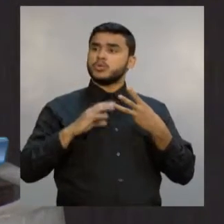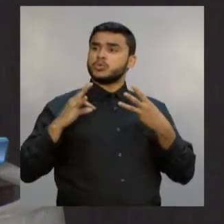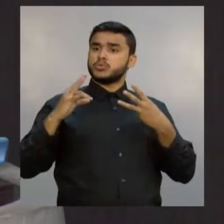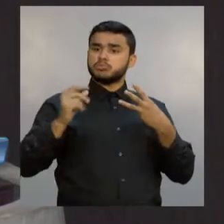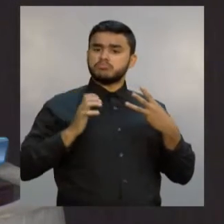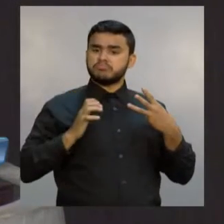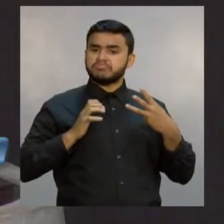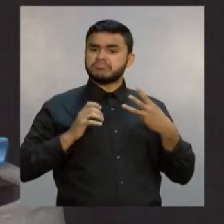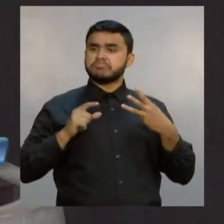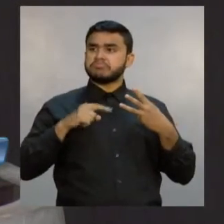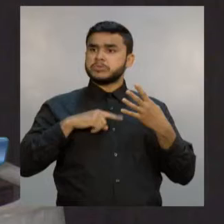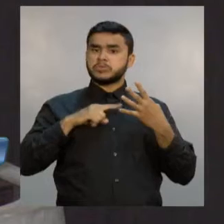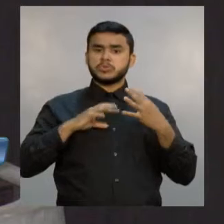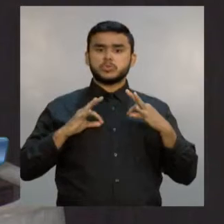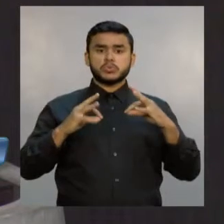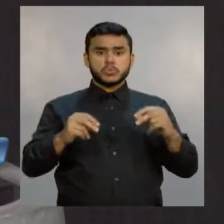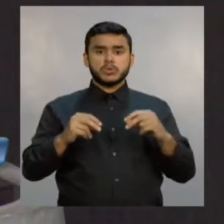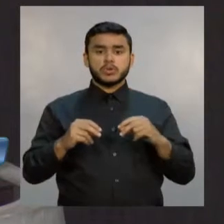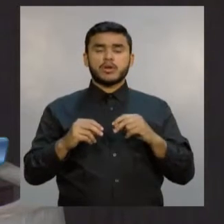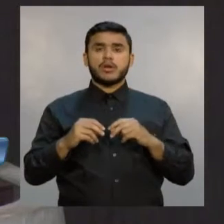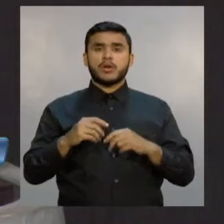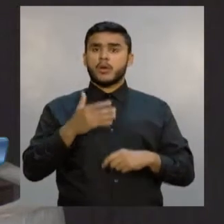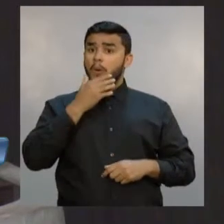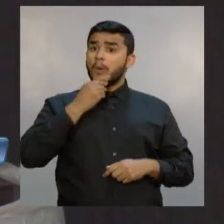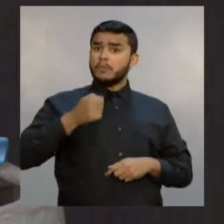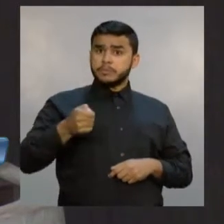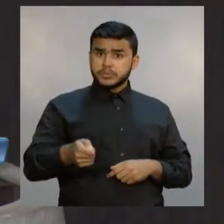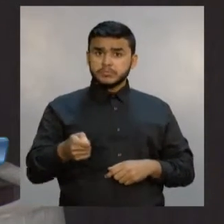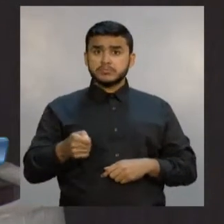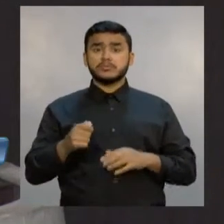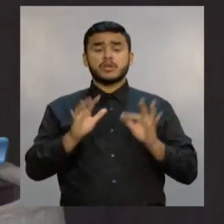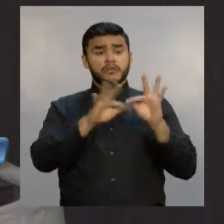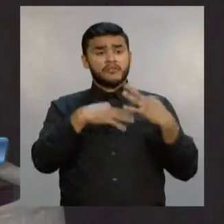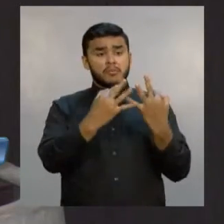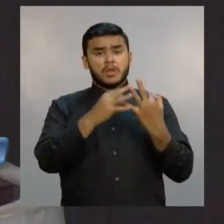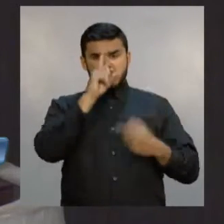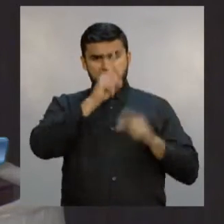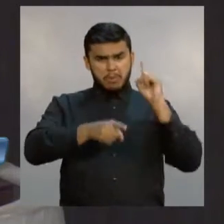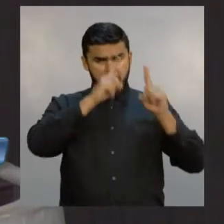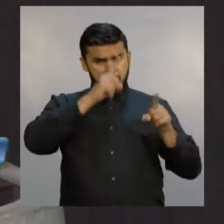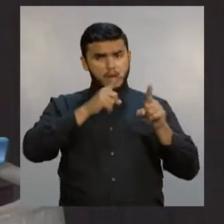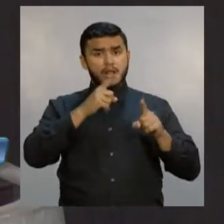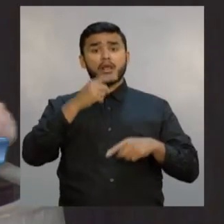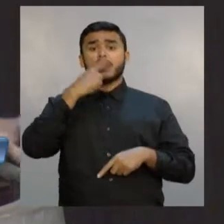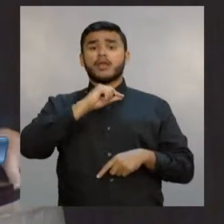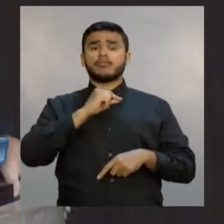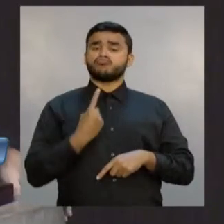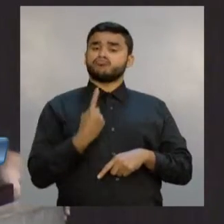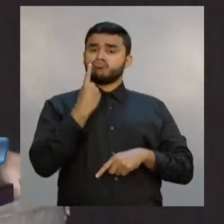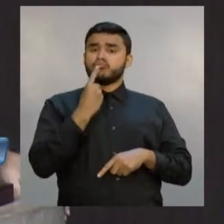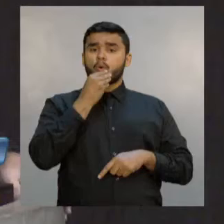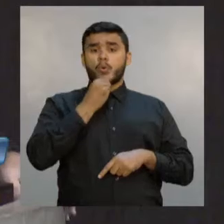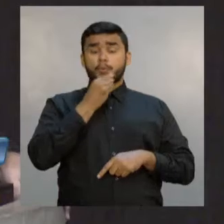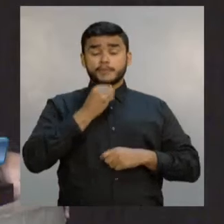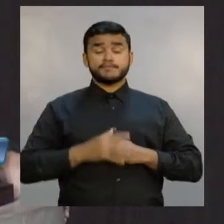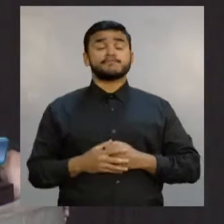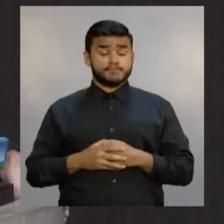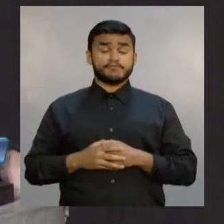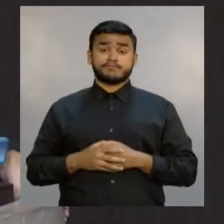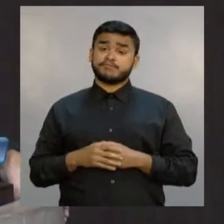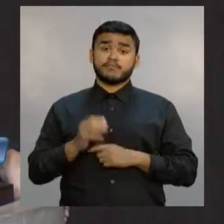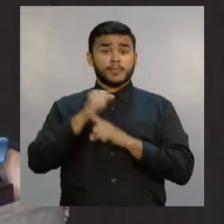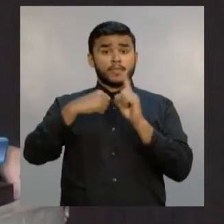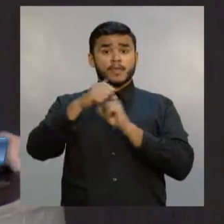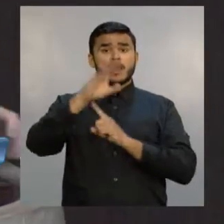estruturalmente machista e patriarcal. A sociedade brasileira que somos, ela não pode